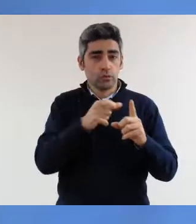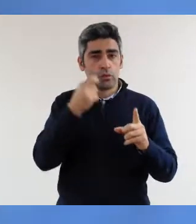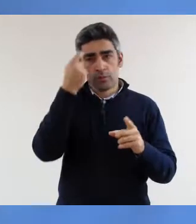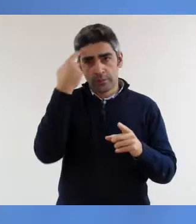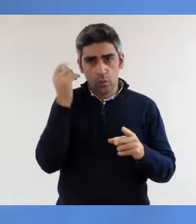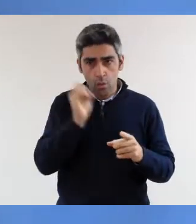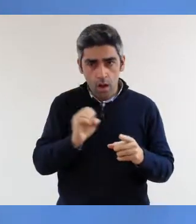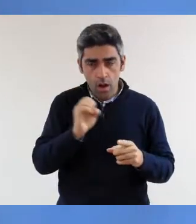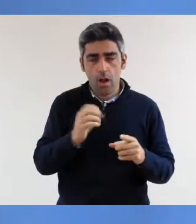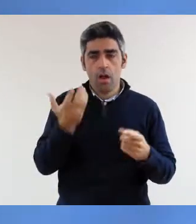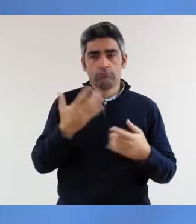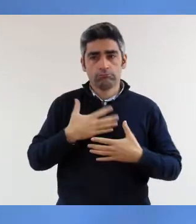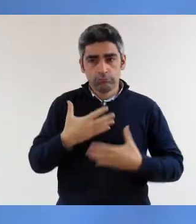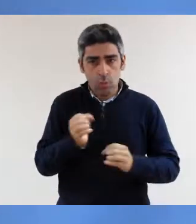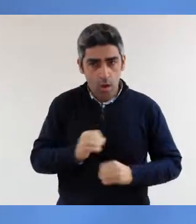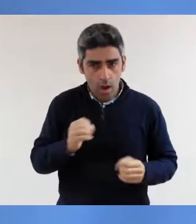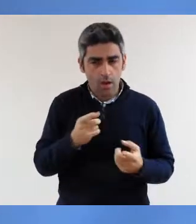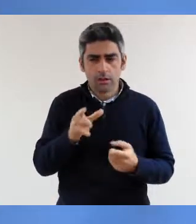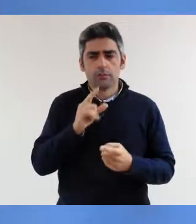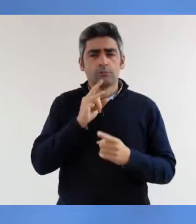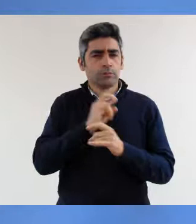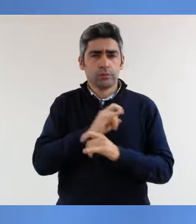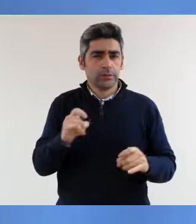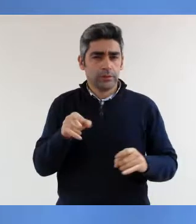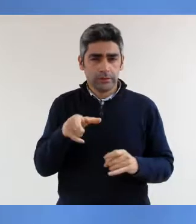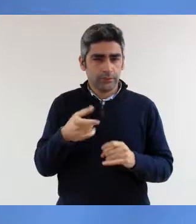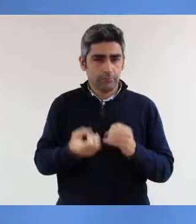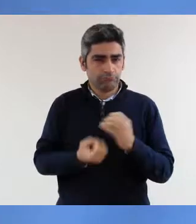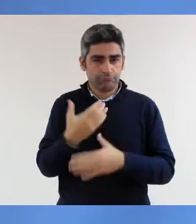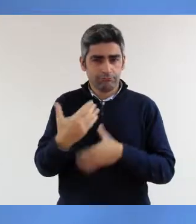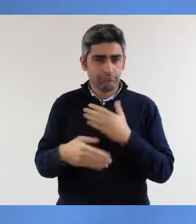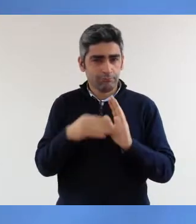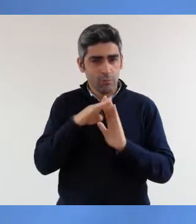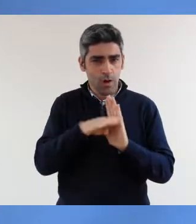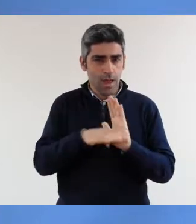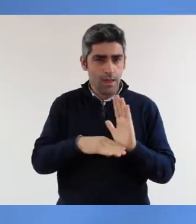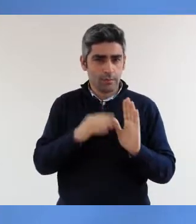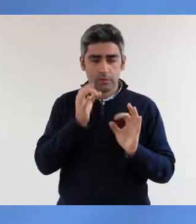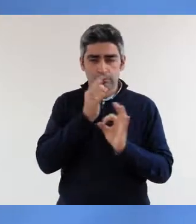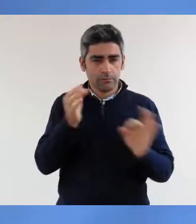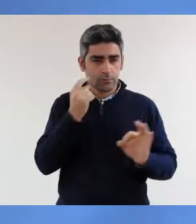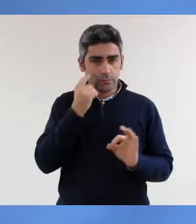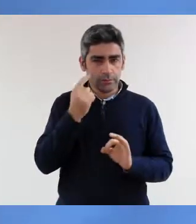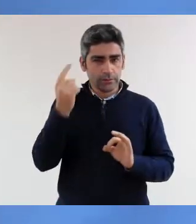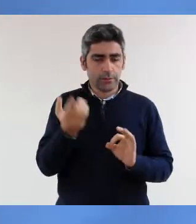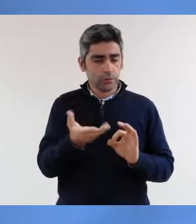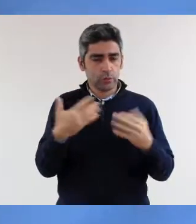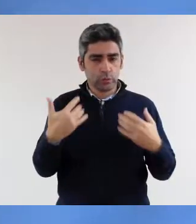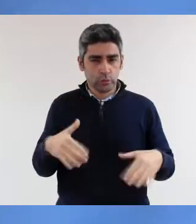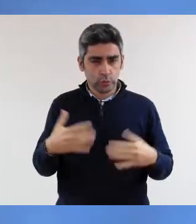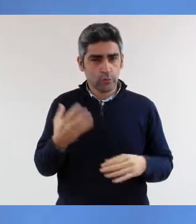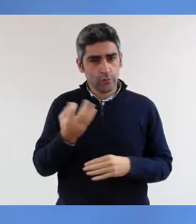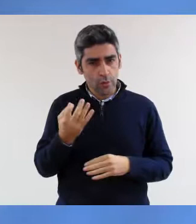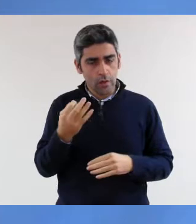sei a sua compreensão enérgico empenho não teria sido possível a